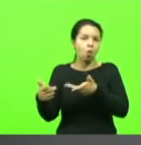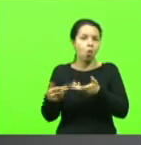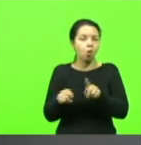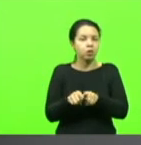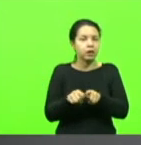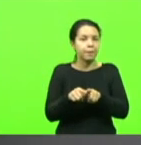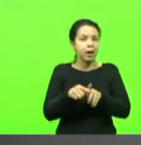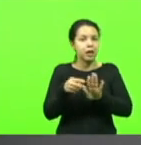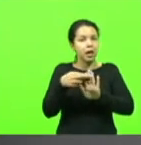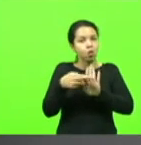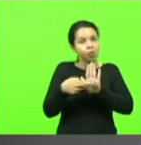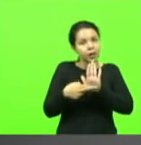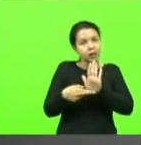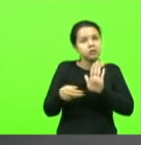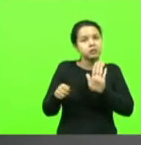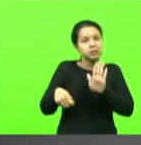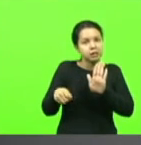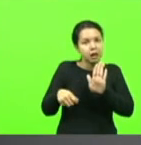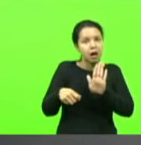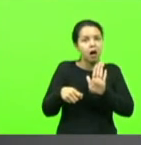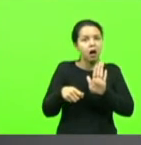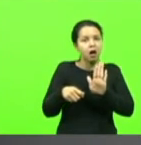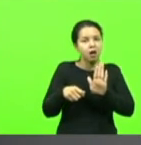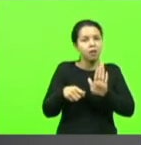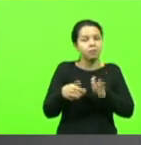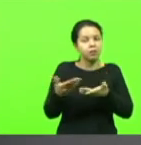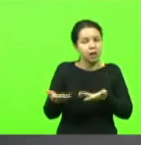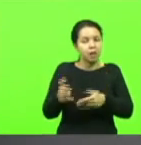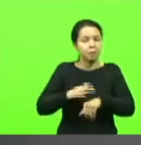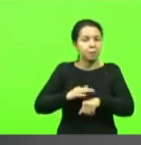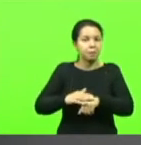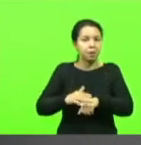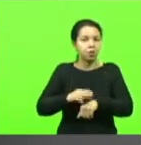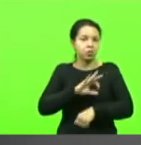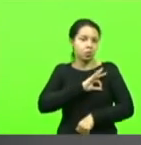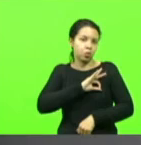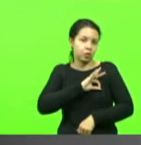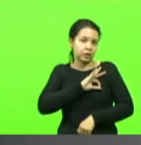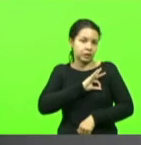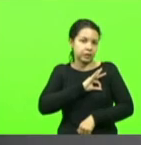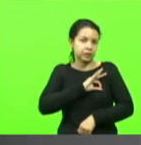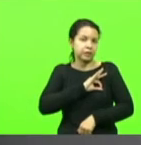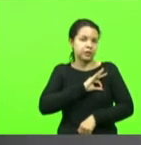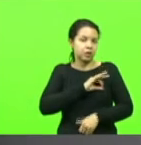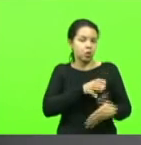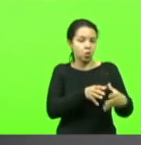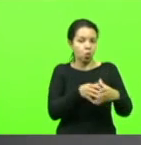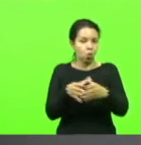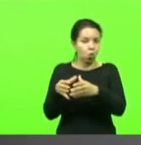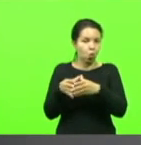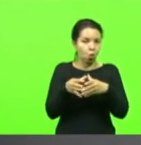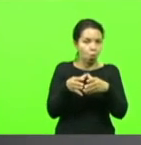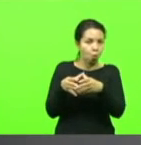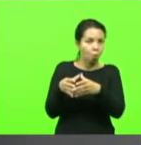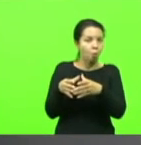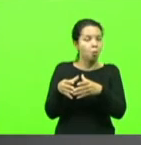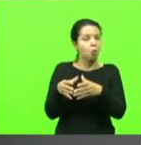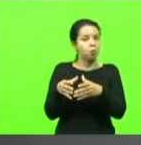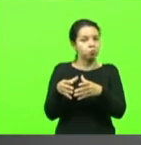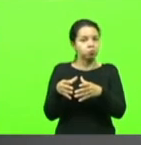regulamentação desse projeto por parte da polícia ou das polícias